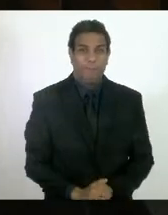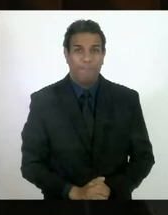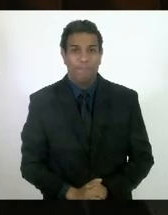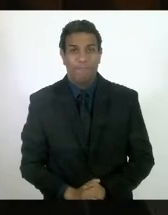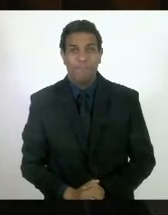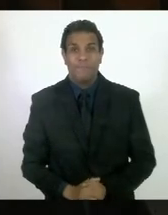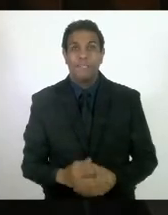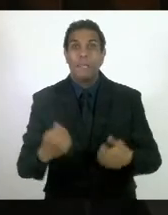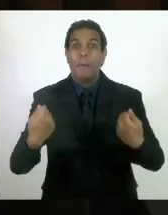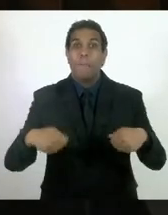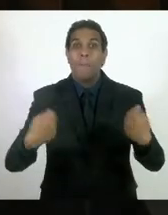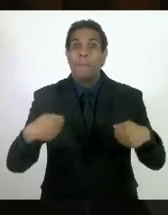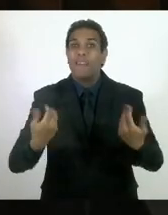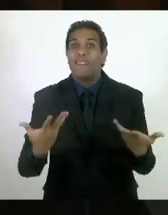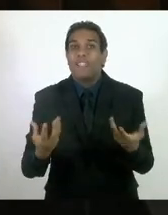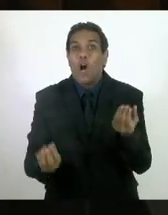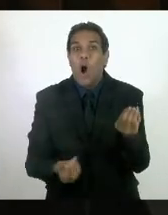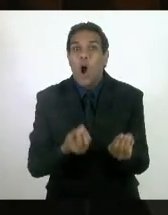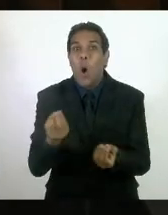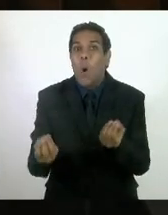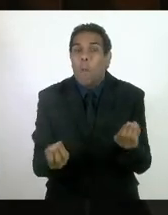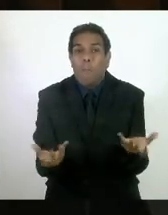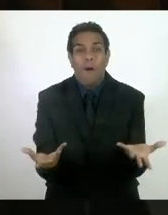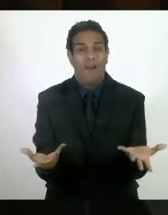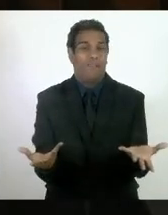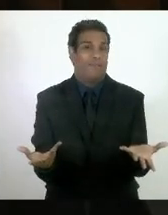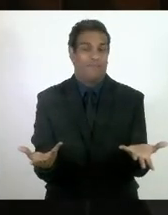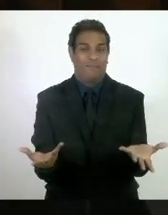e deve estar nas mãos